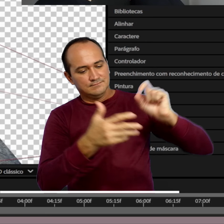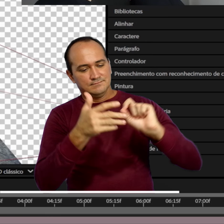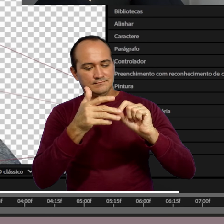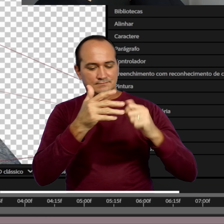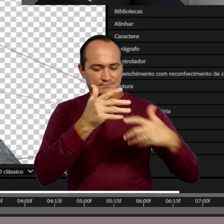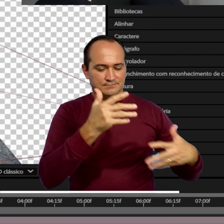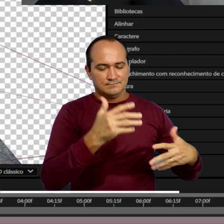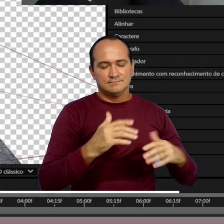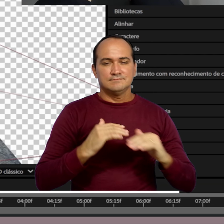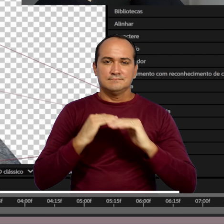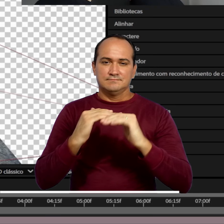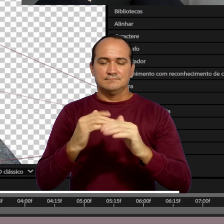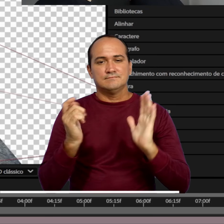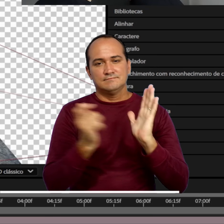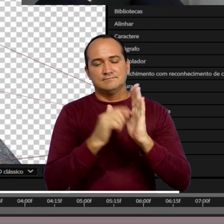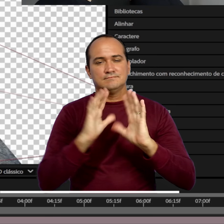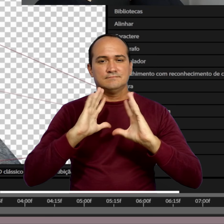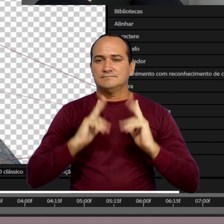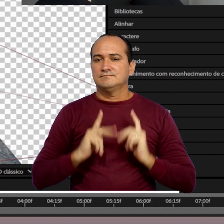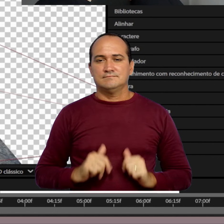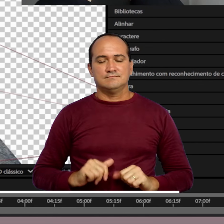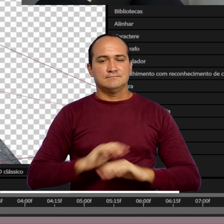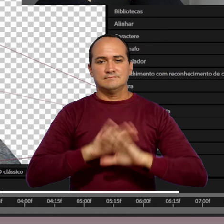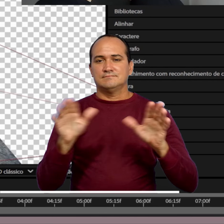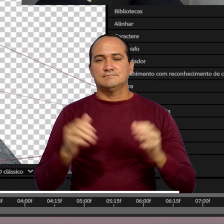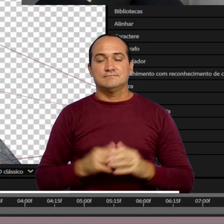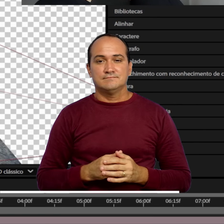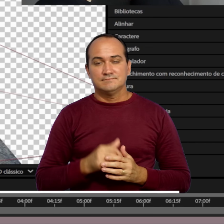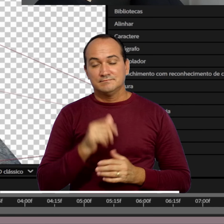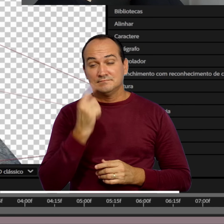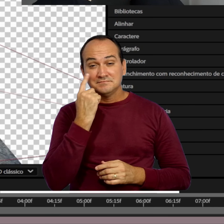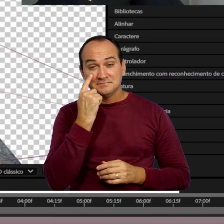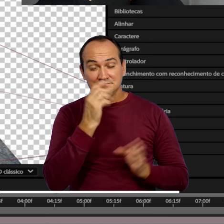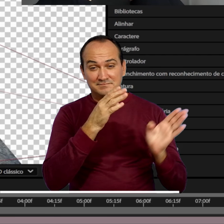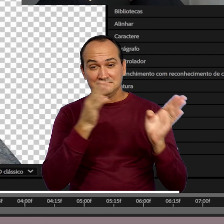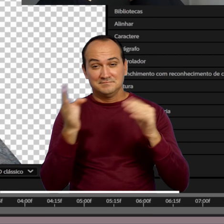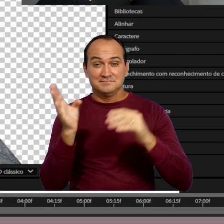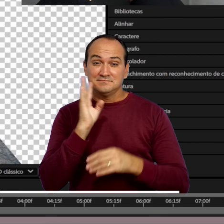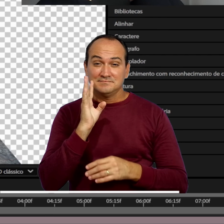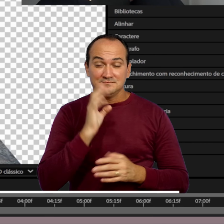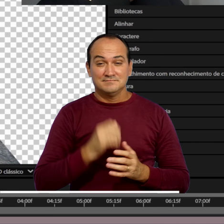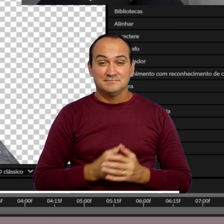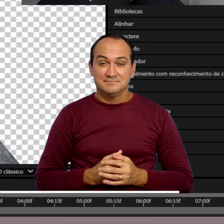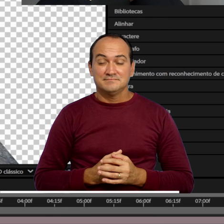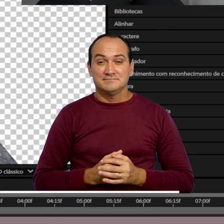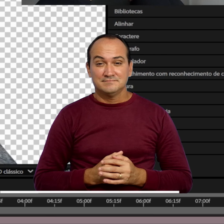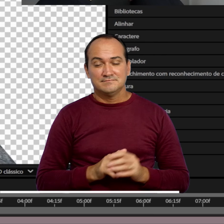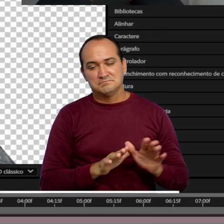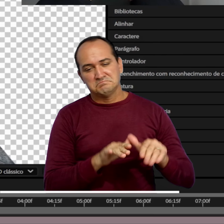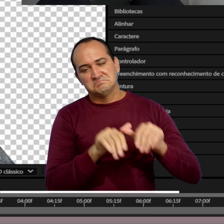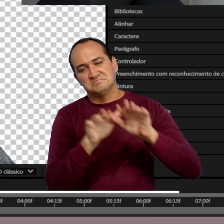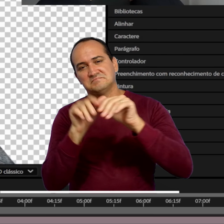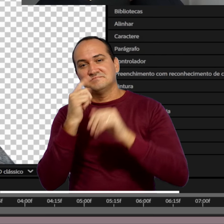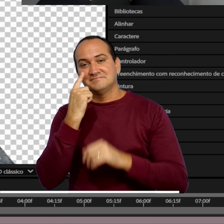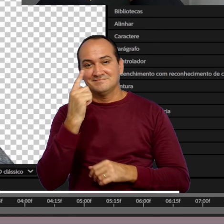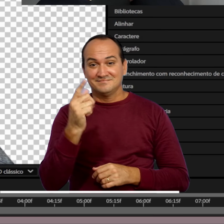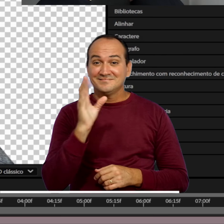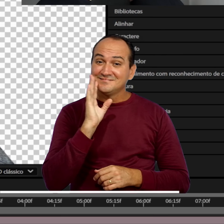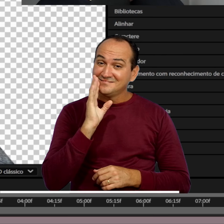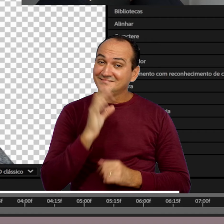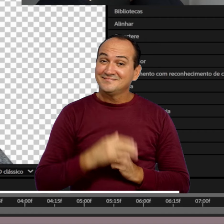aqui o verde está bem uniforme, não vai precisar ajustar, né? Então é só clicar, ó. Pronto, já ficaram ali os pássaros. Só vamos ver, dar um preview por aqui, ó. Olha que legal, os pássaros passando